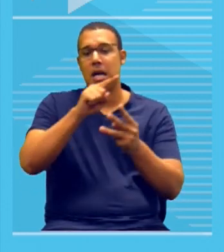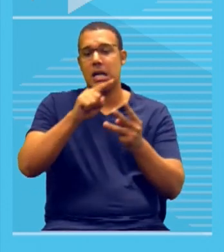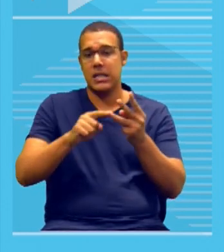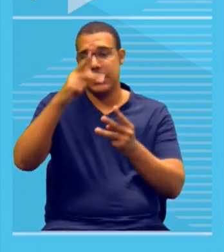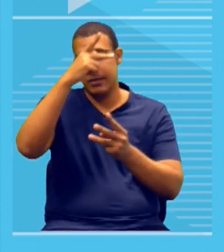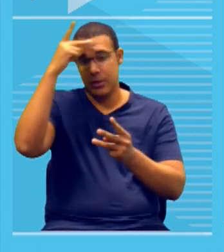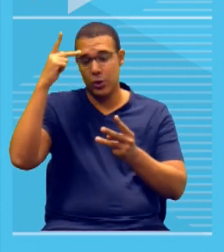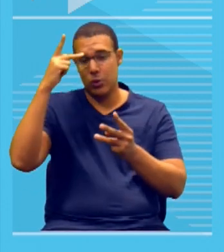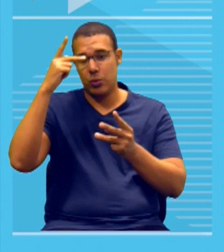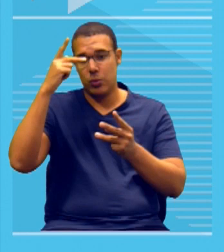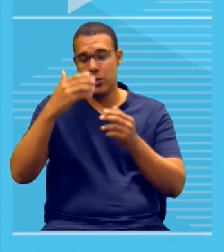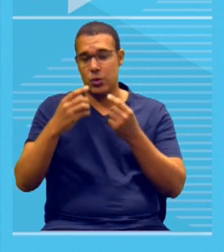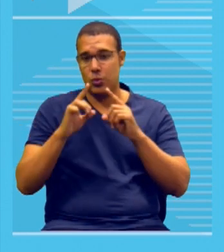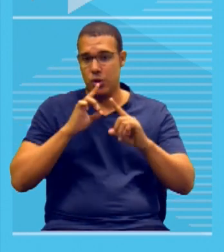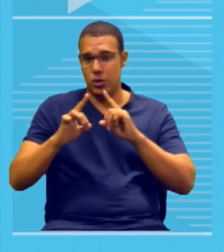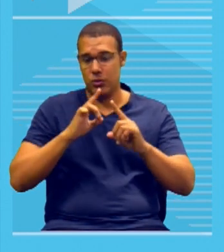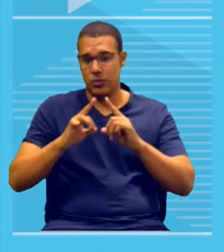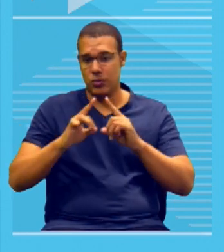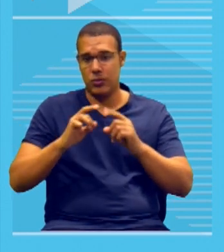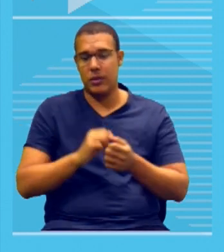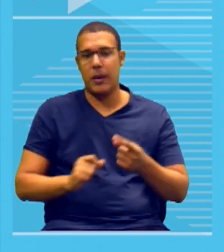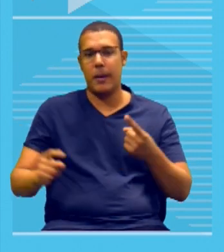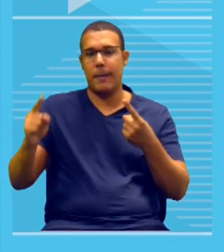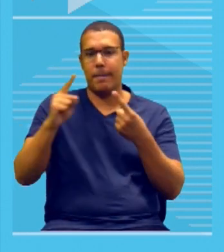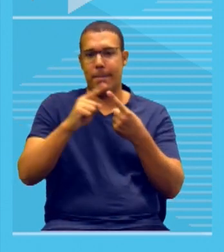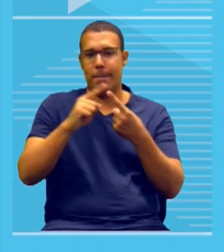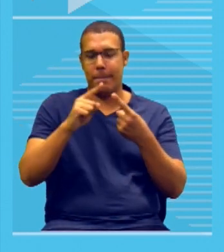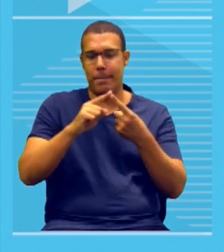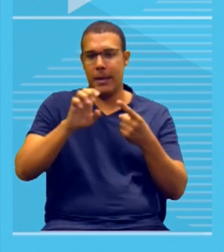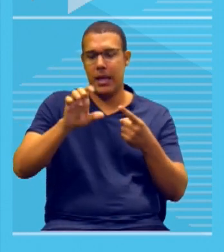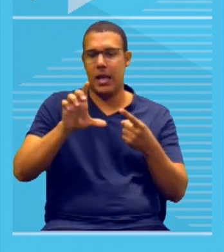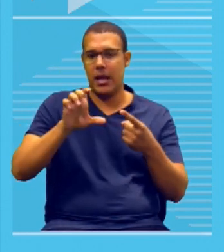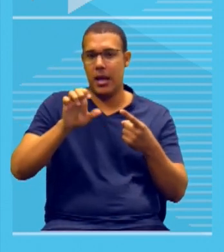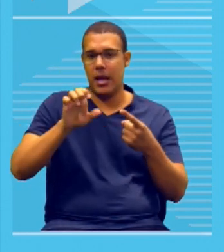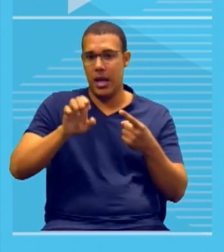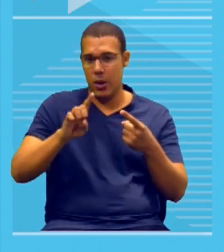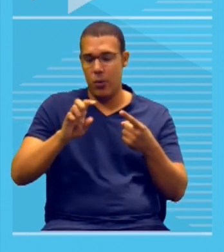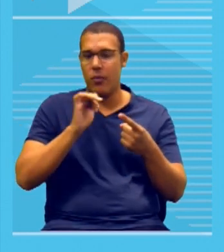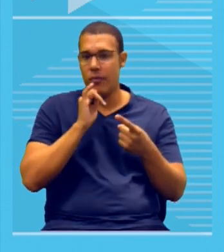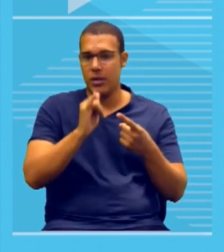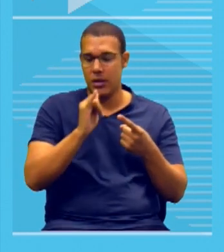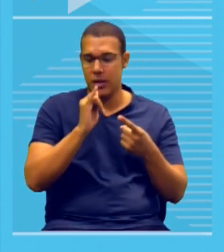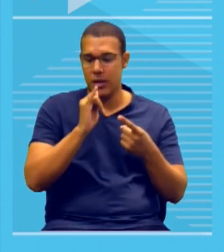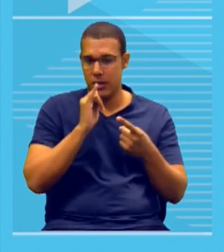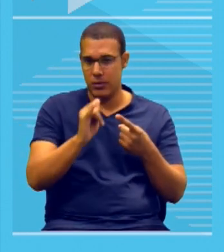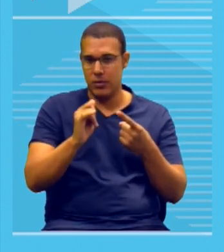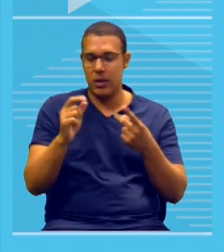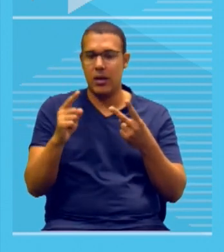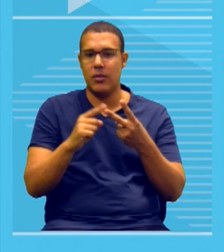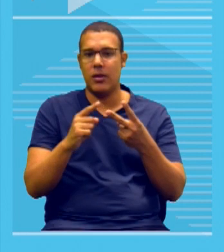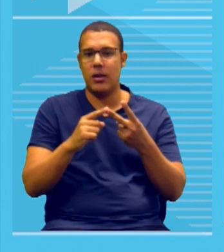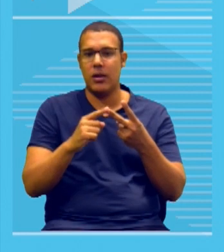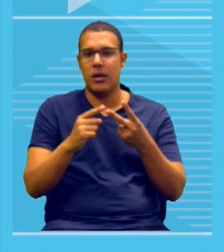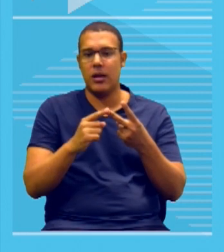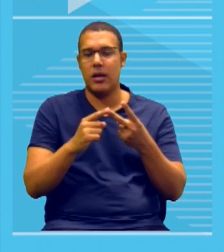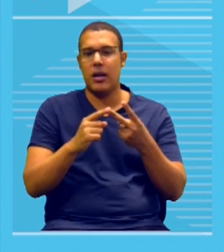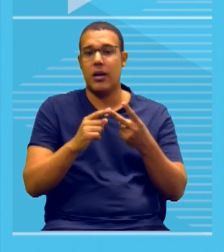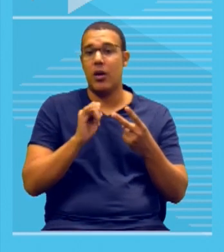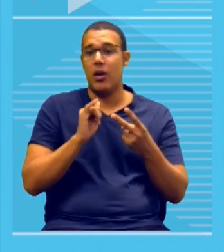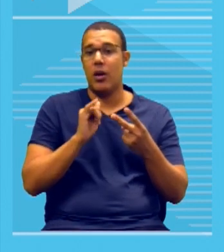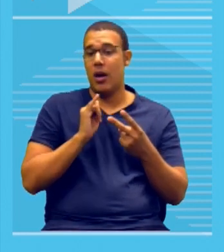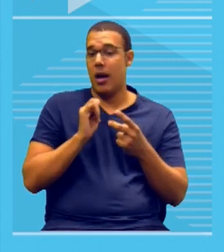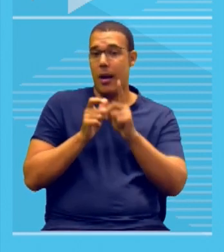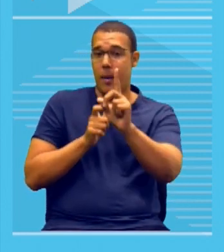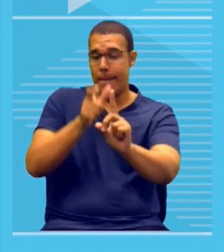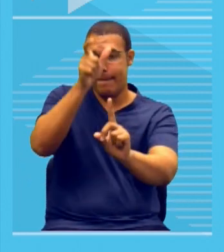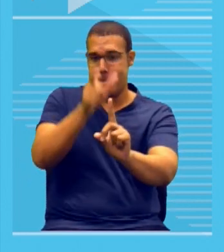do discurso a primeira pessoa é aquela que fala a segunda pessoa aquela